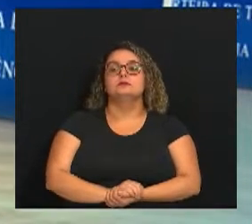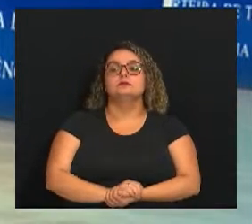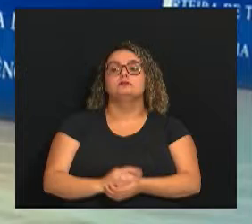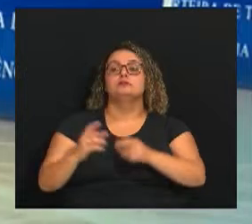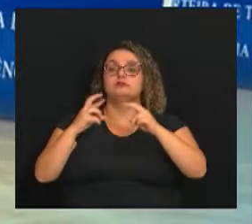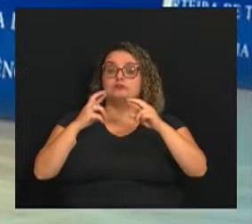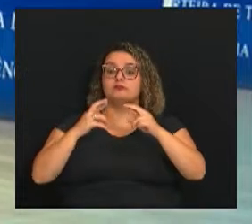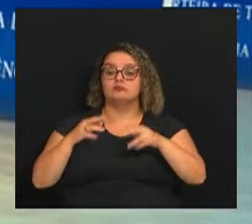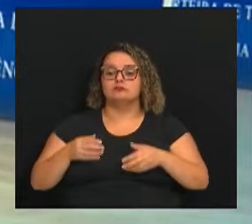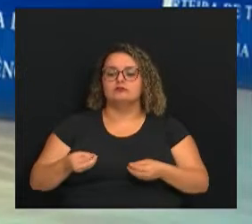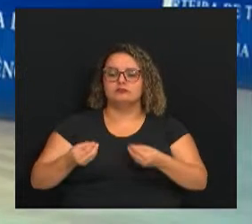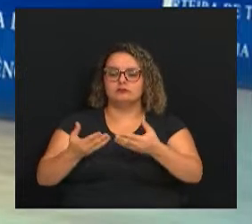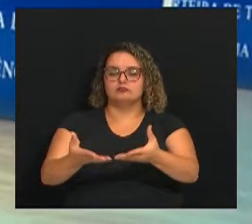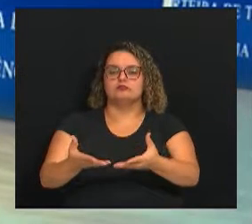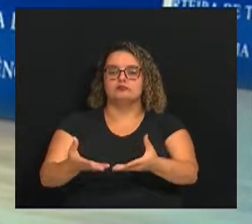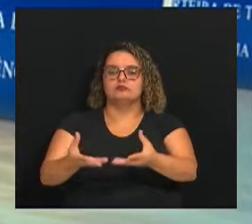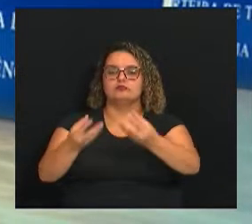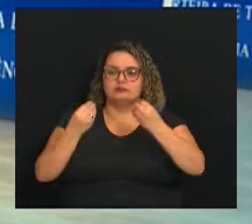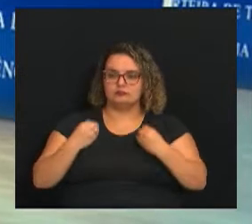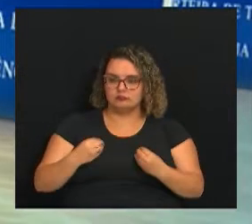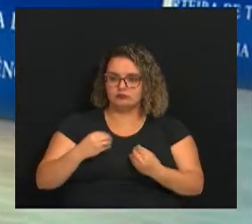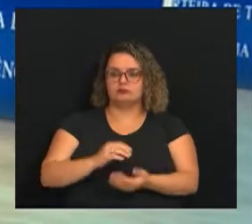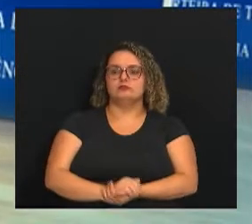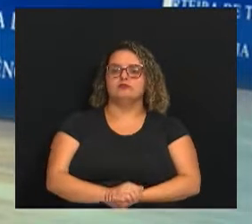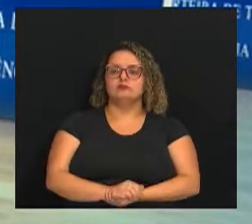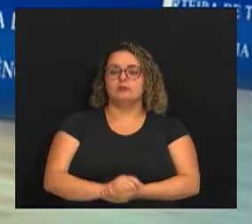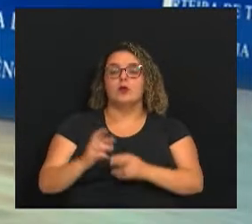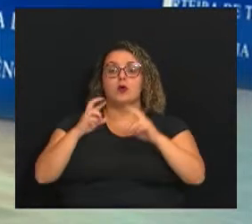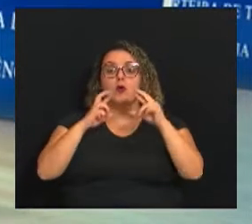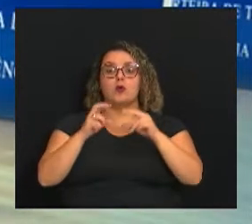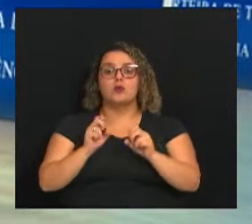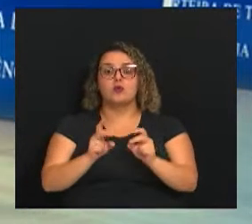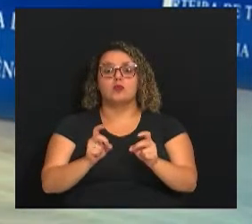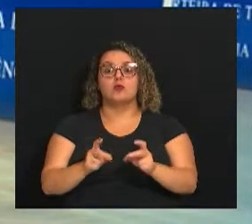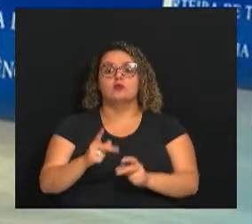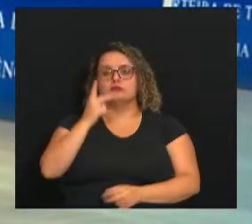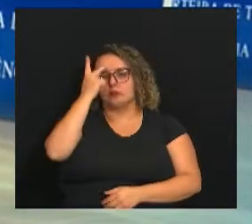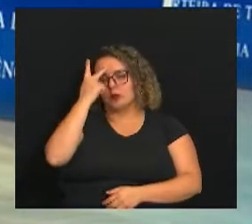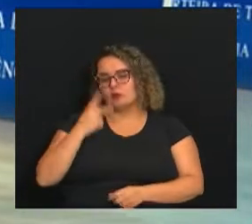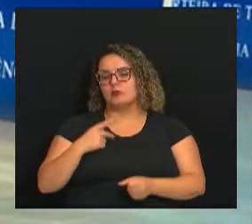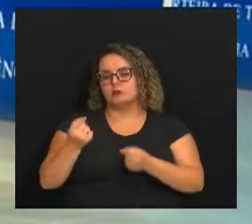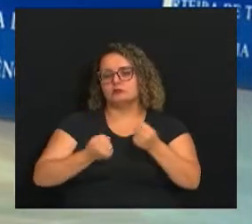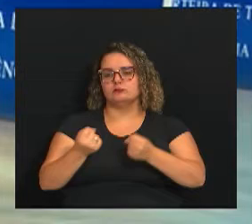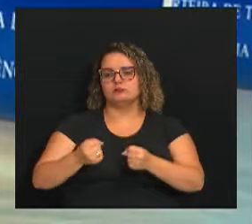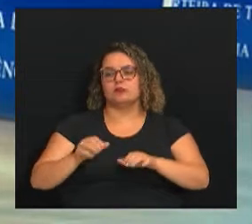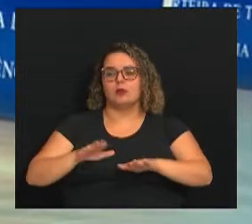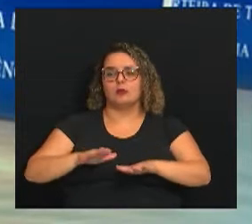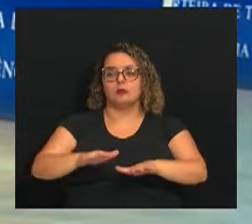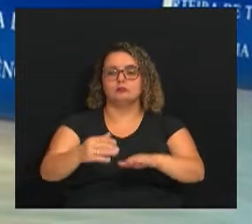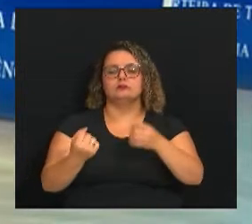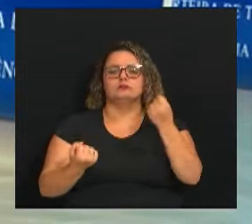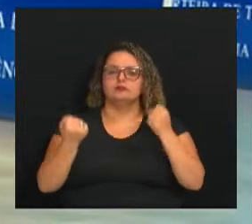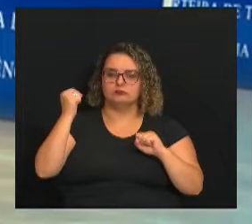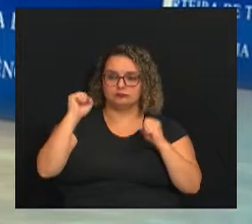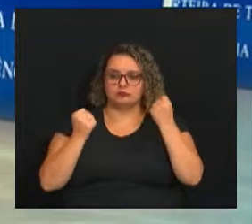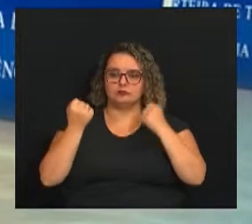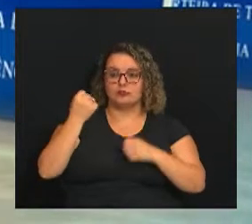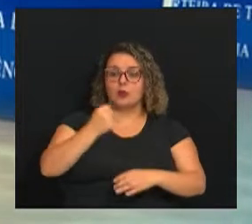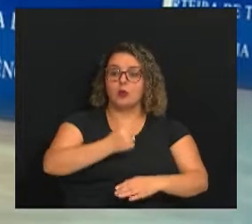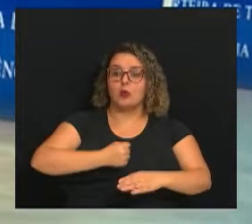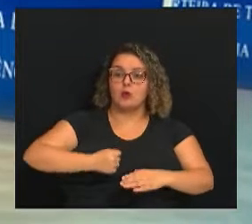carga e descarga, consultor de vendas com veículo próprio, costureira de máquinas industriais,